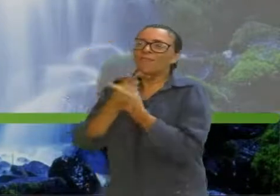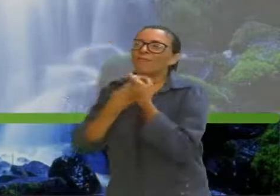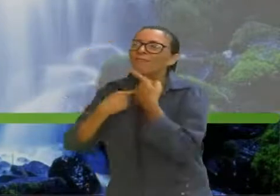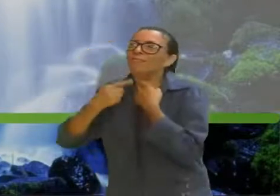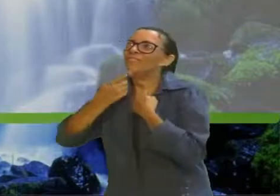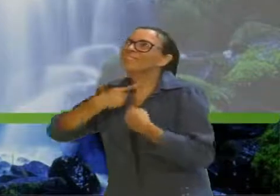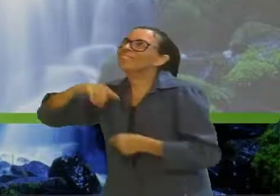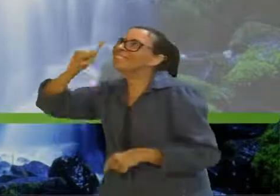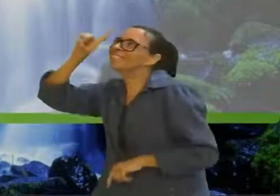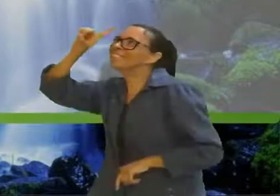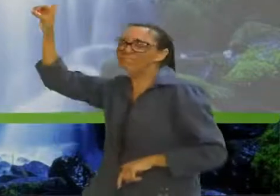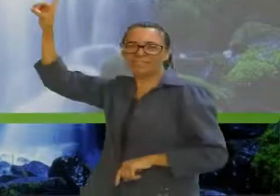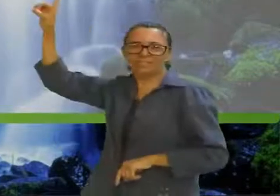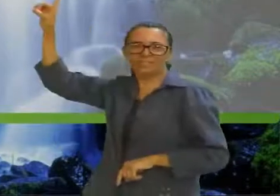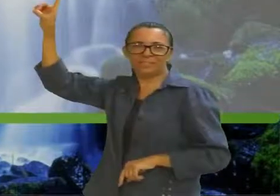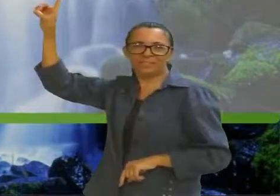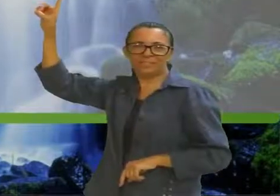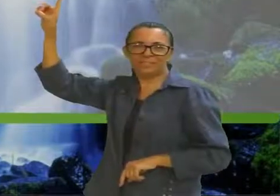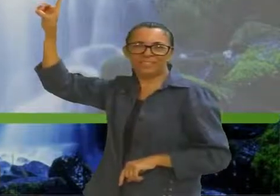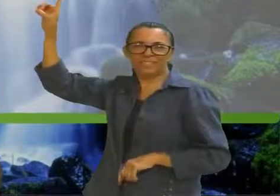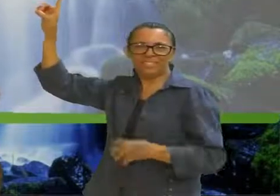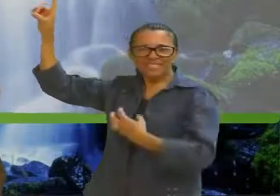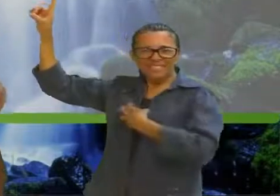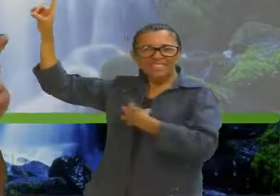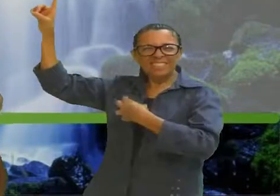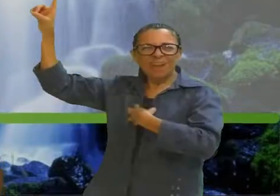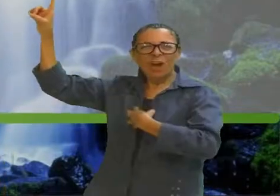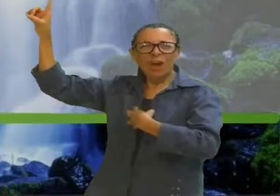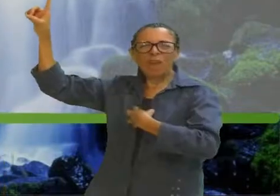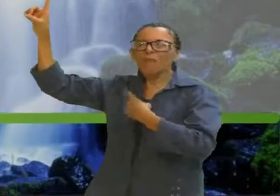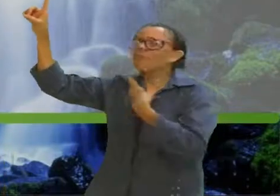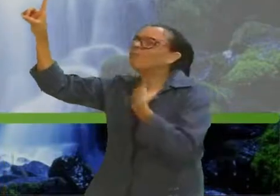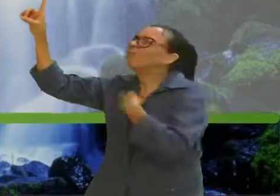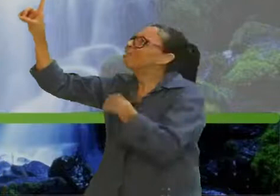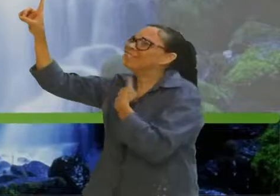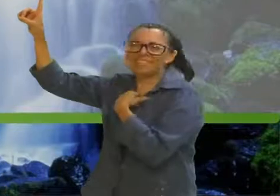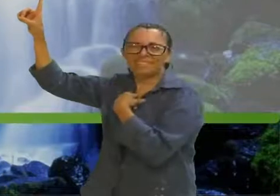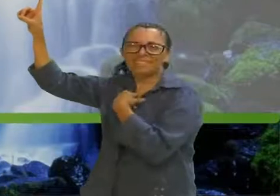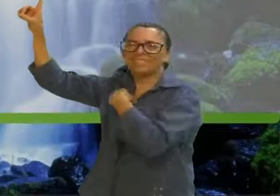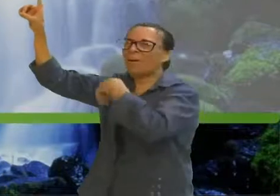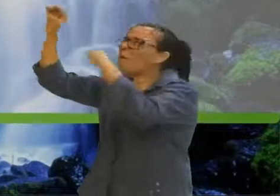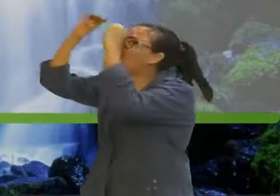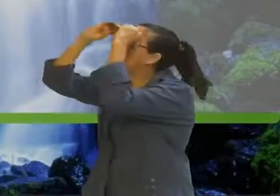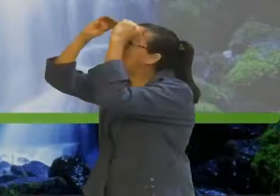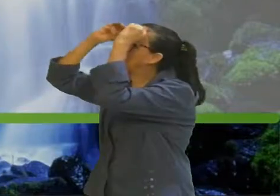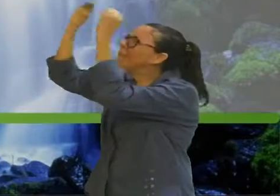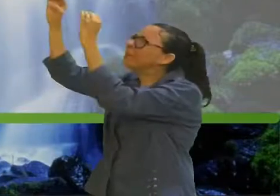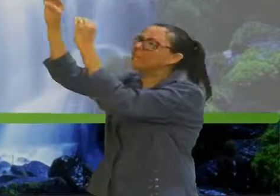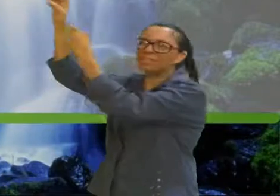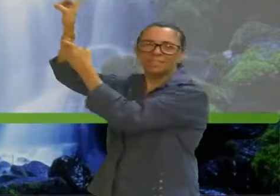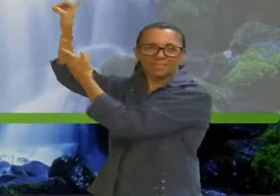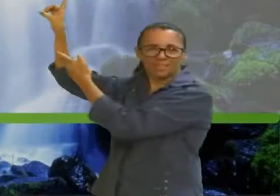Jesus, diz a palavra de Deus, nada nós podemos fazer. Então, veja bem, nós temos que